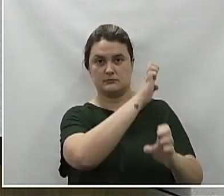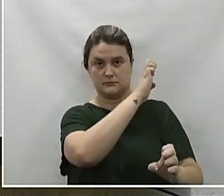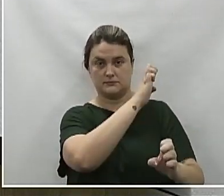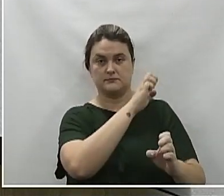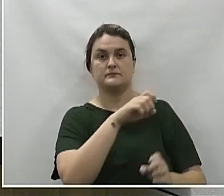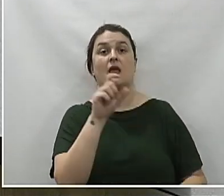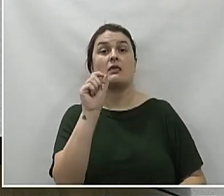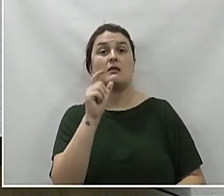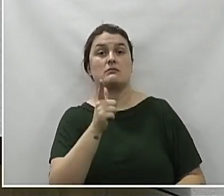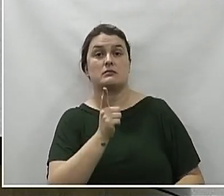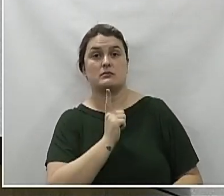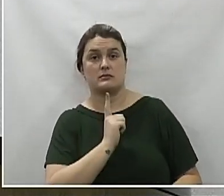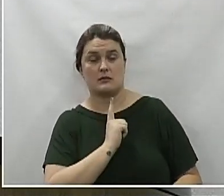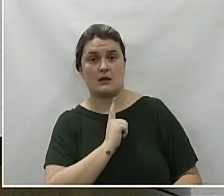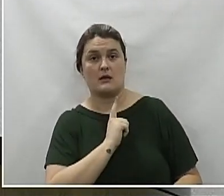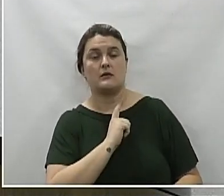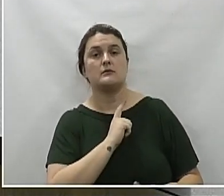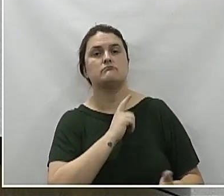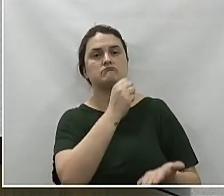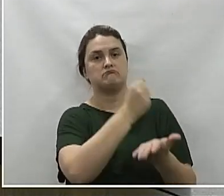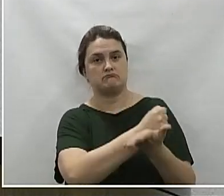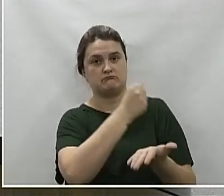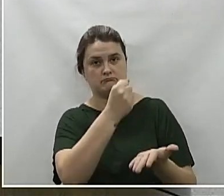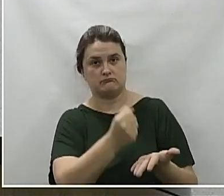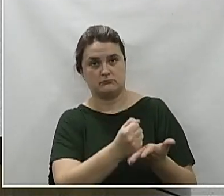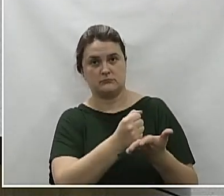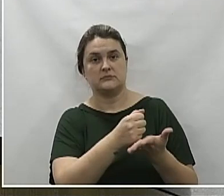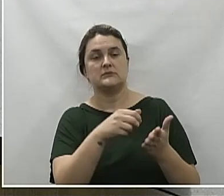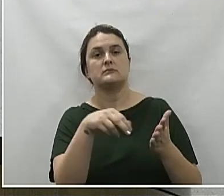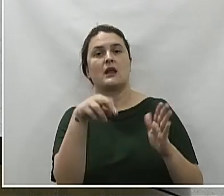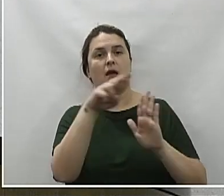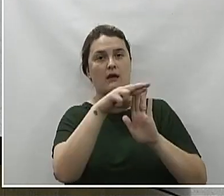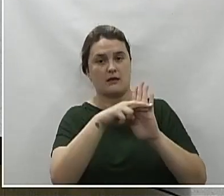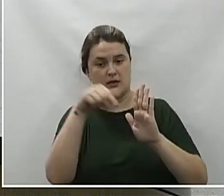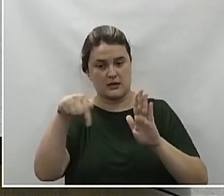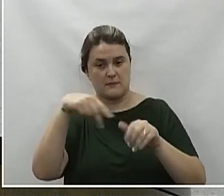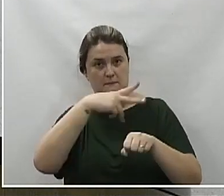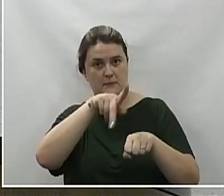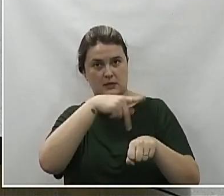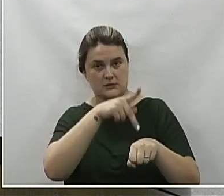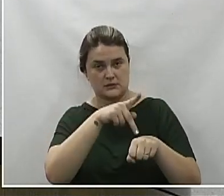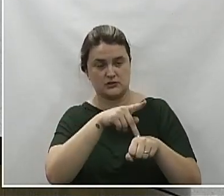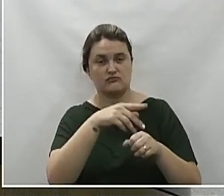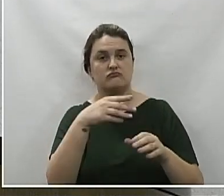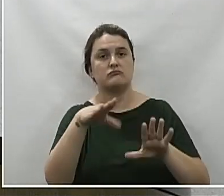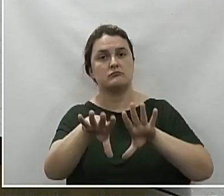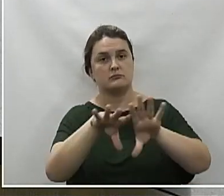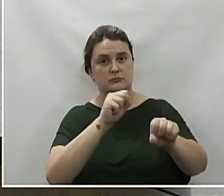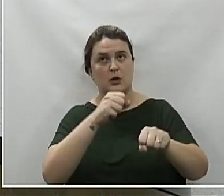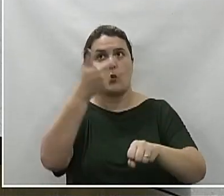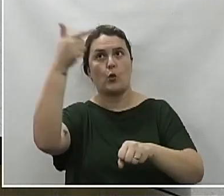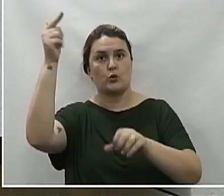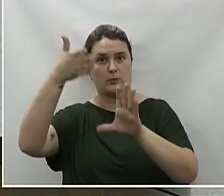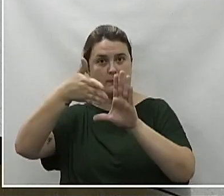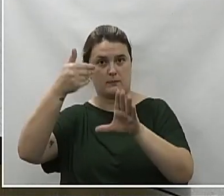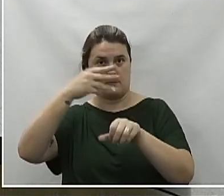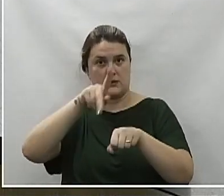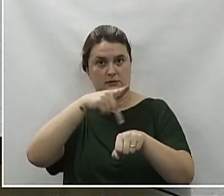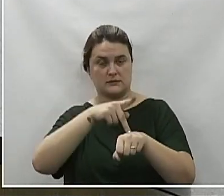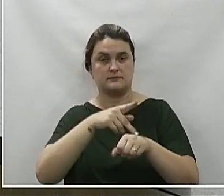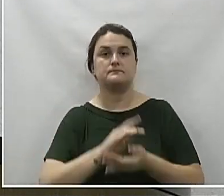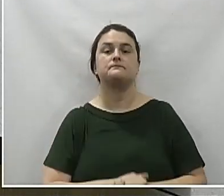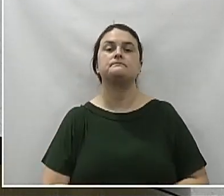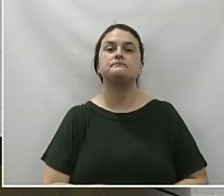aos que possuem devidamente também revalidado no registro do país diploma de faculdade estrangeira eu quero